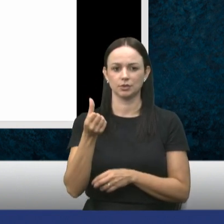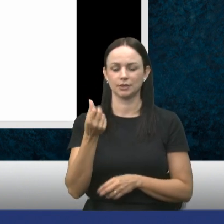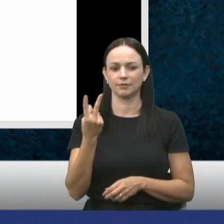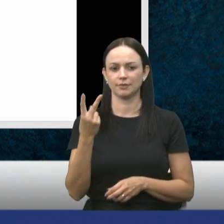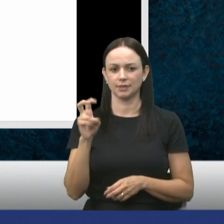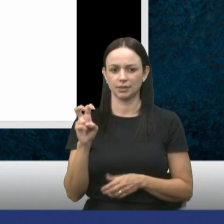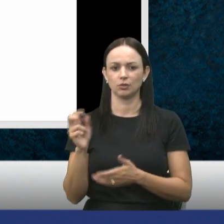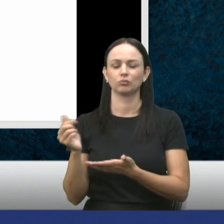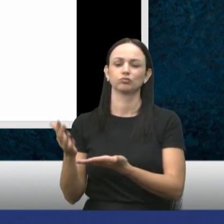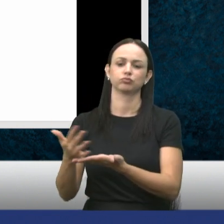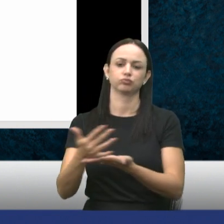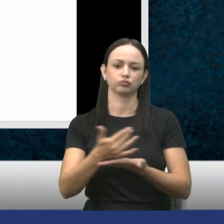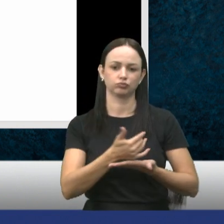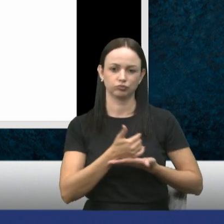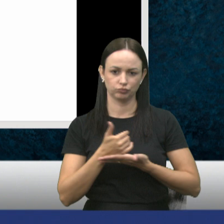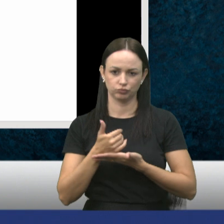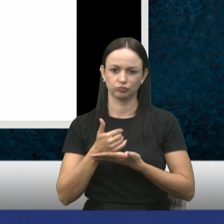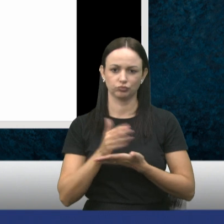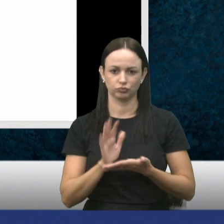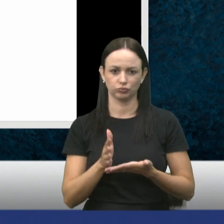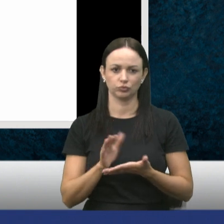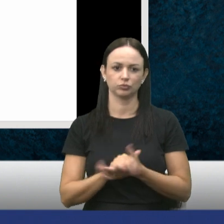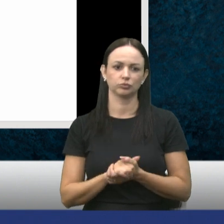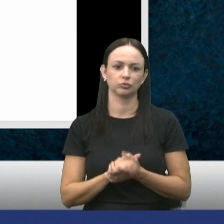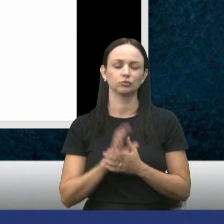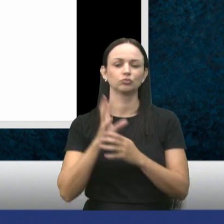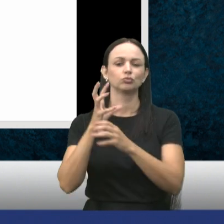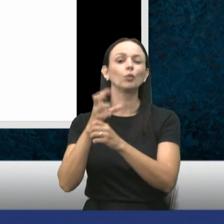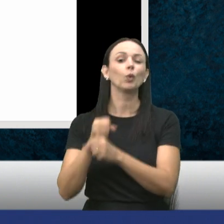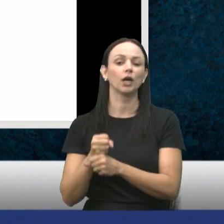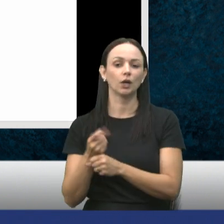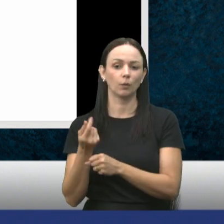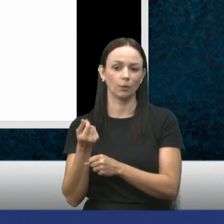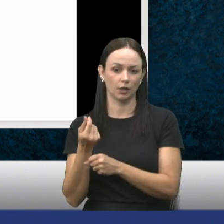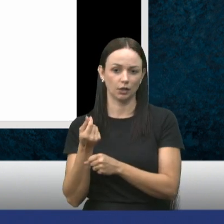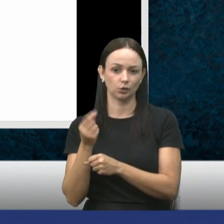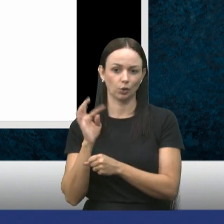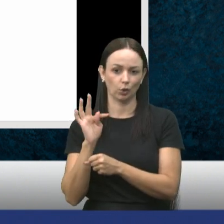718.625 de receita arrecadada, né? Que dá um total de